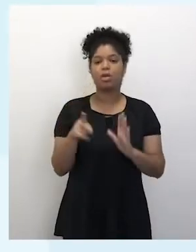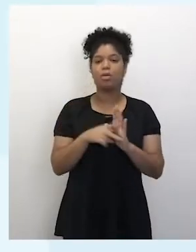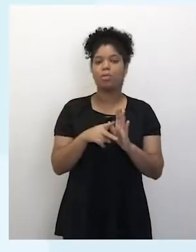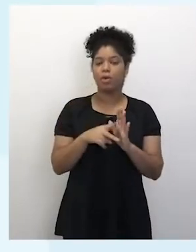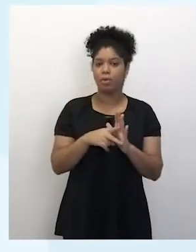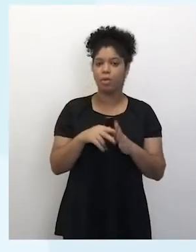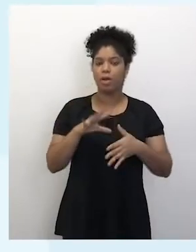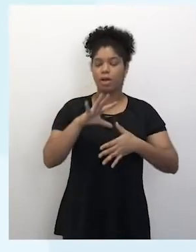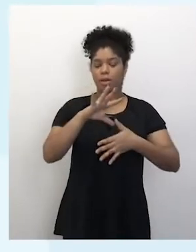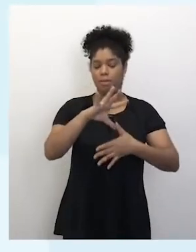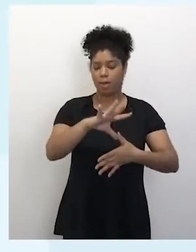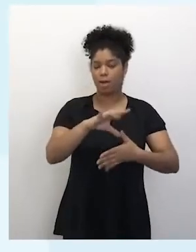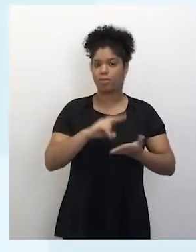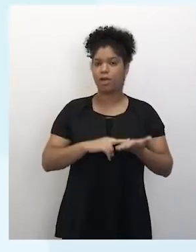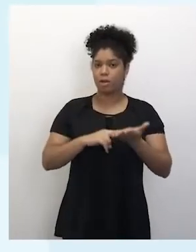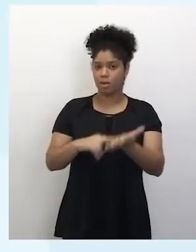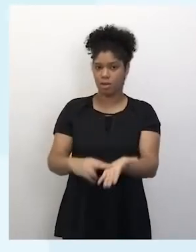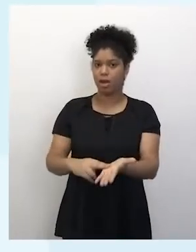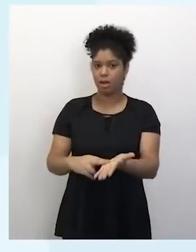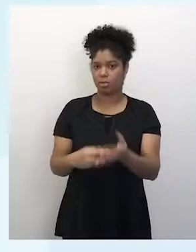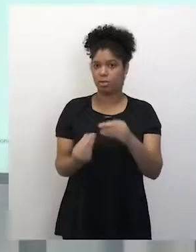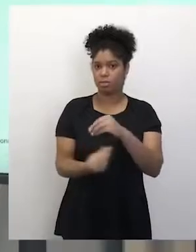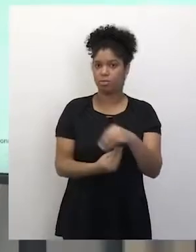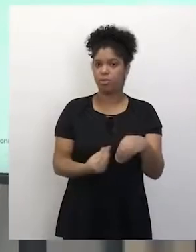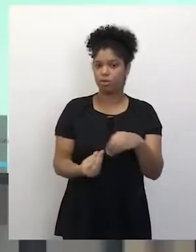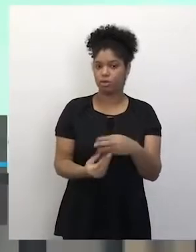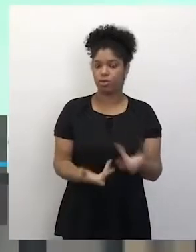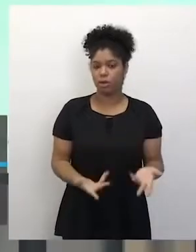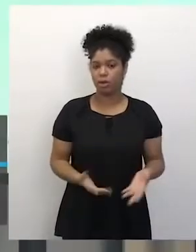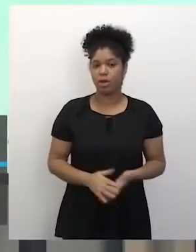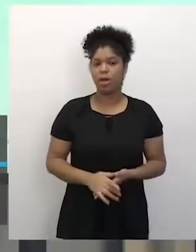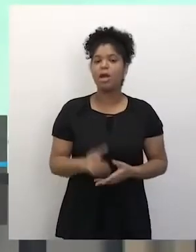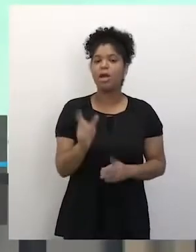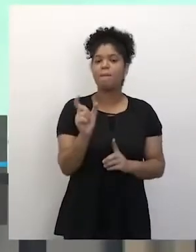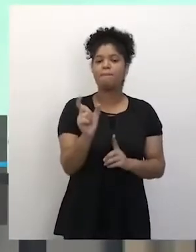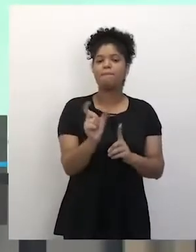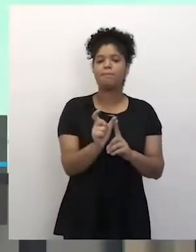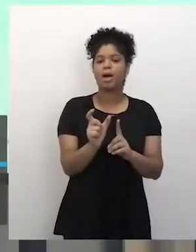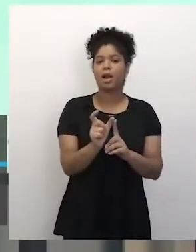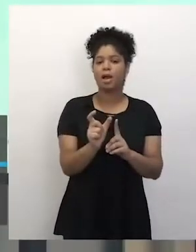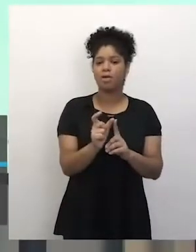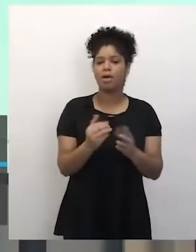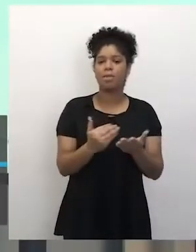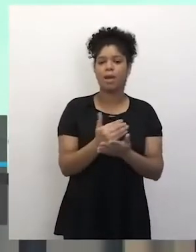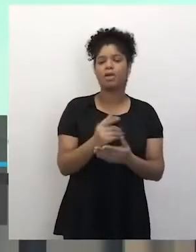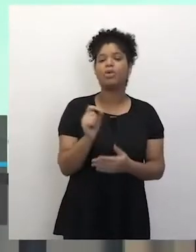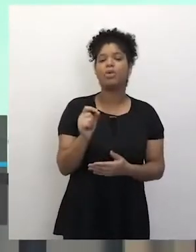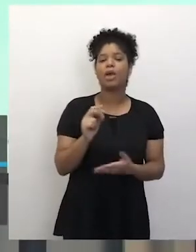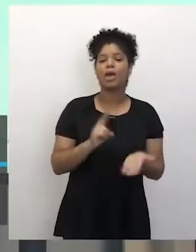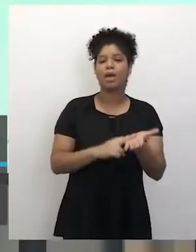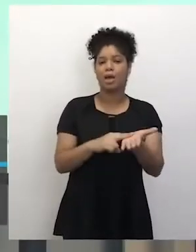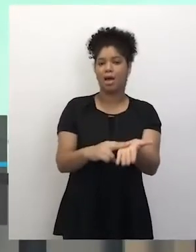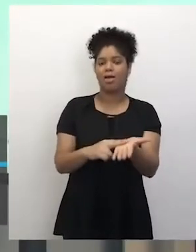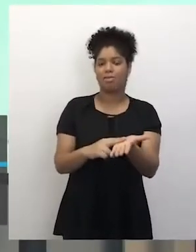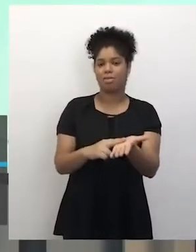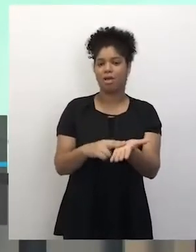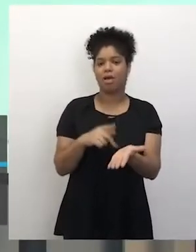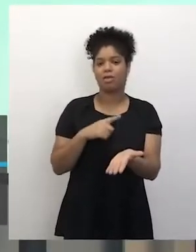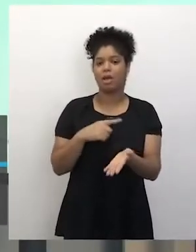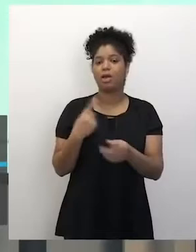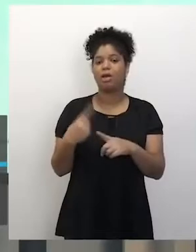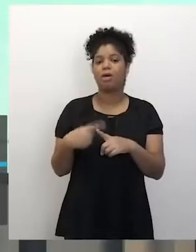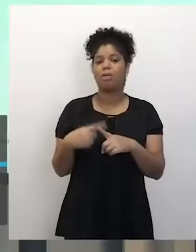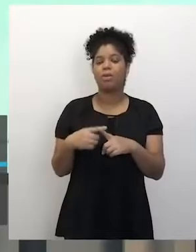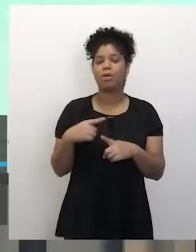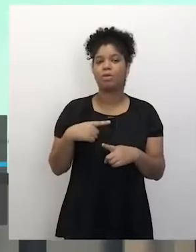da palavra cartografia. Então, na verdade, né, a palavra é próxima aí de carta, e era muito utilizada essa questão,